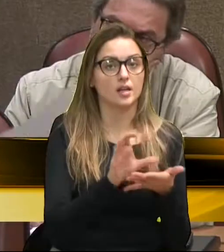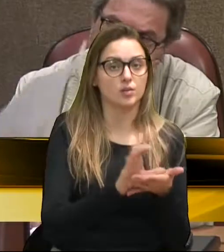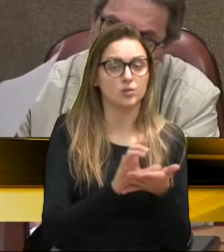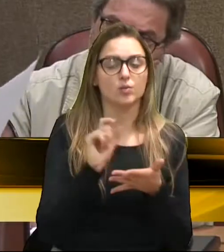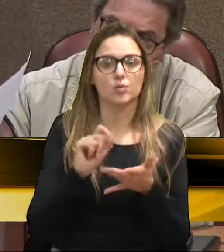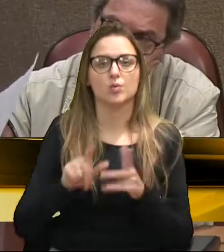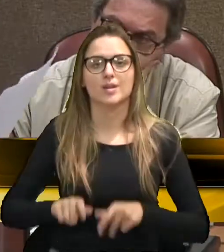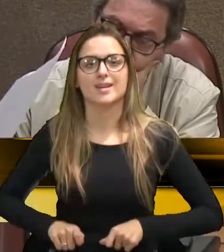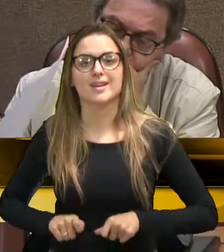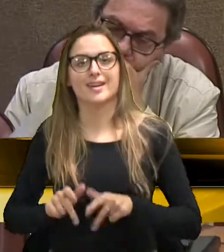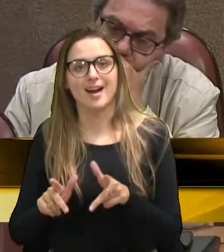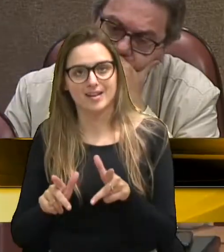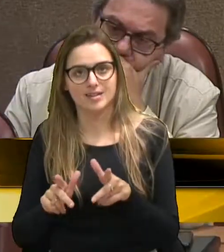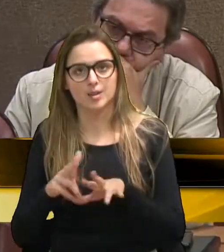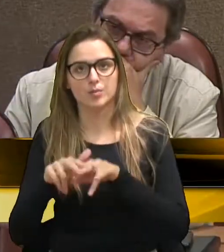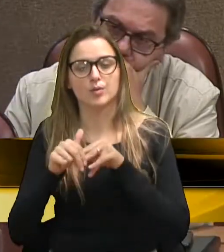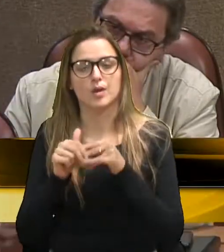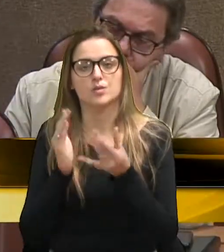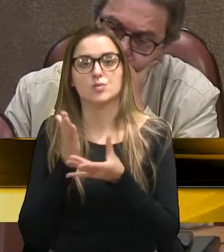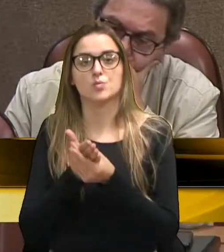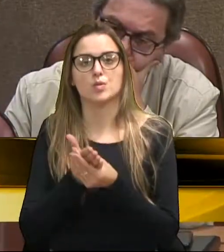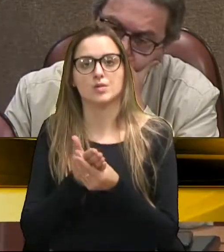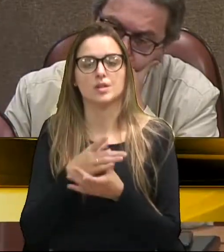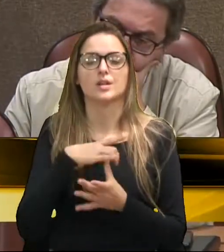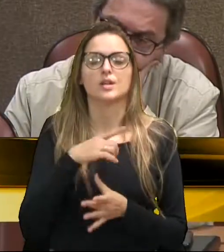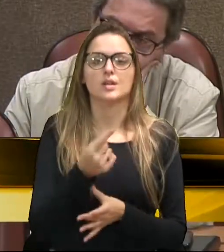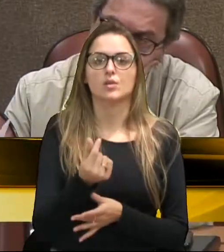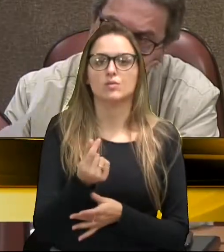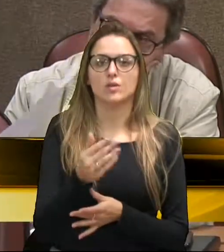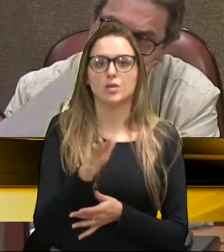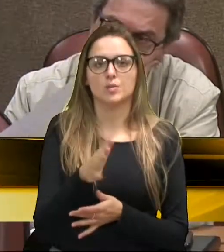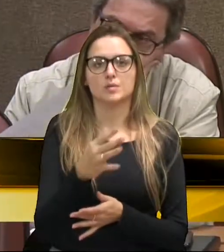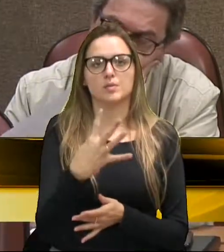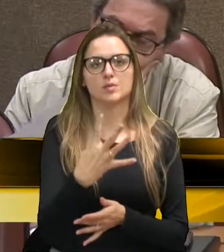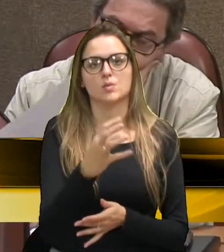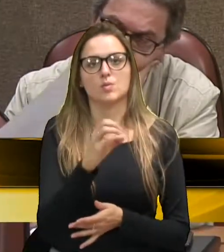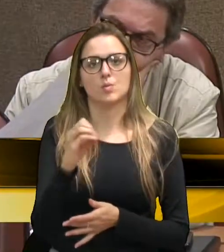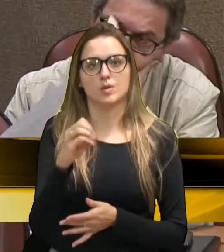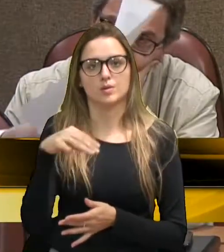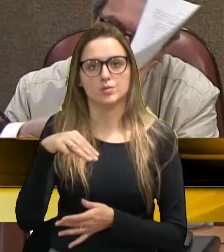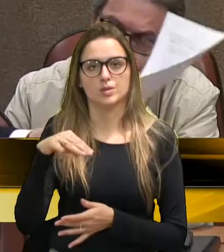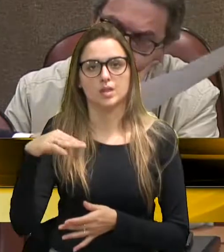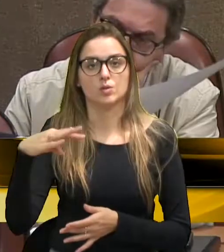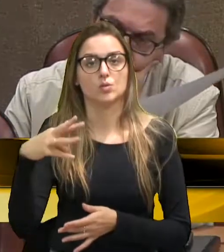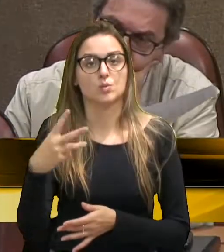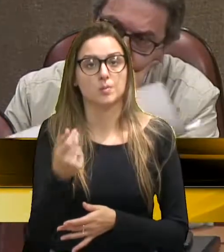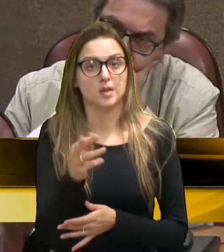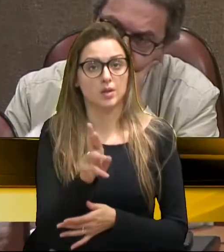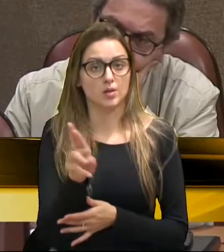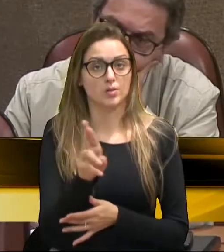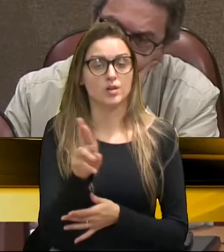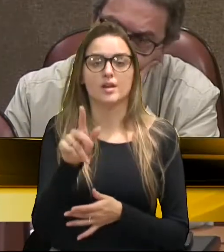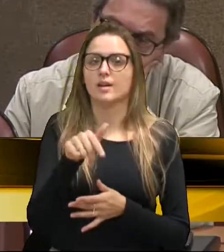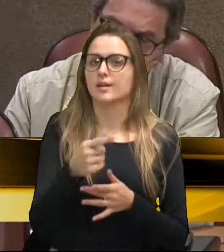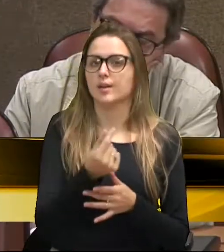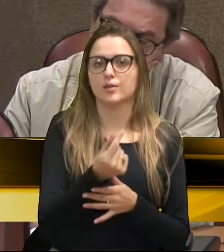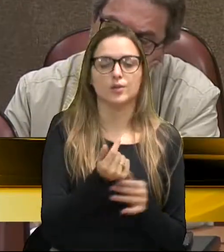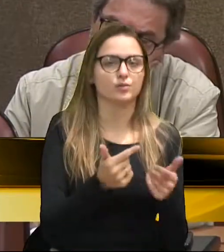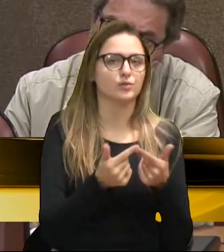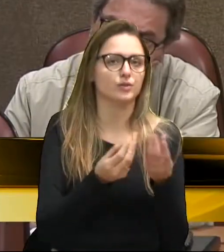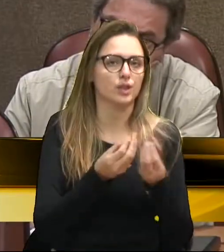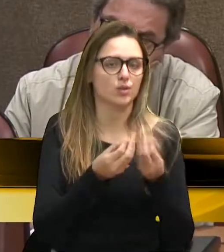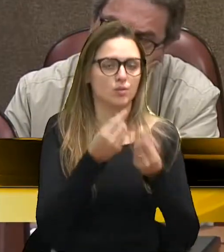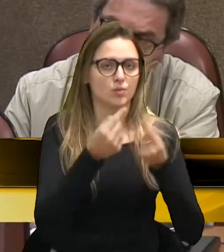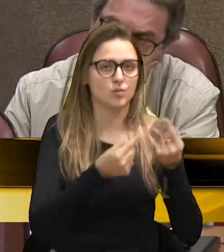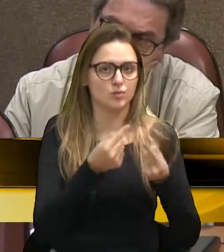despesa empenhada. Consta lá um valor de aproximadamente 400 milhões, que é um valor incontroverso e que é lógico